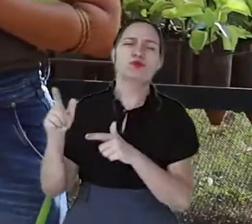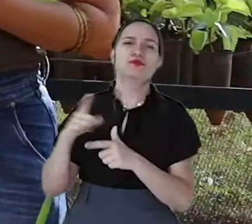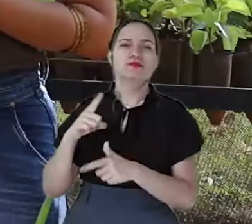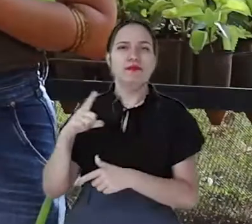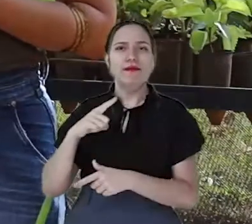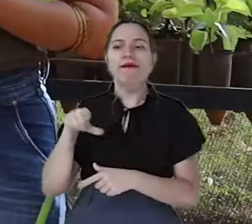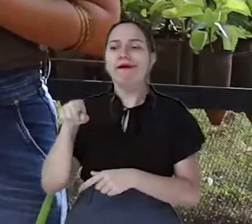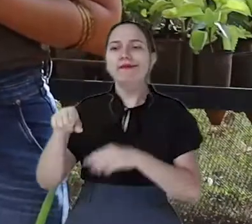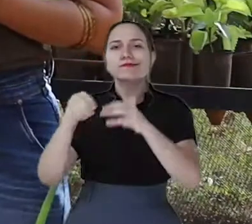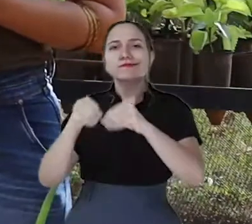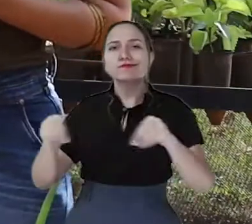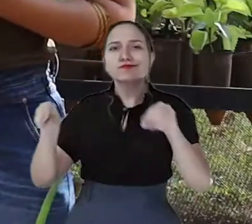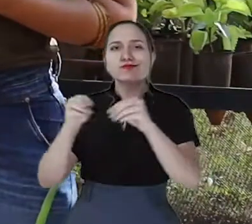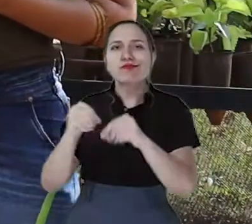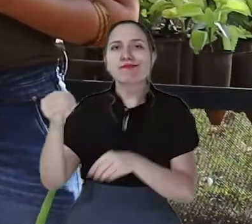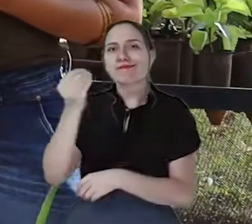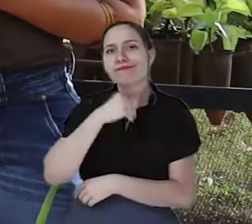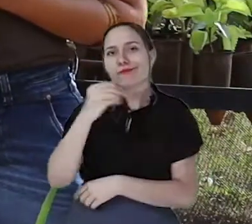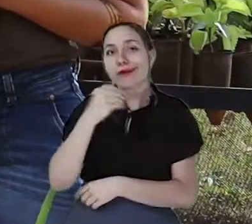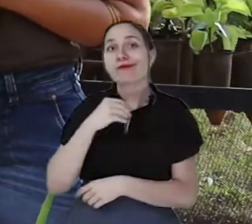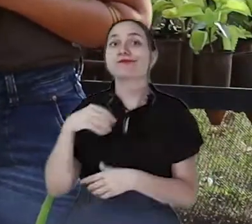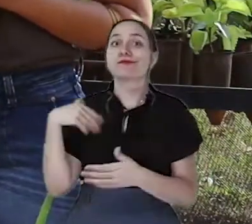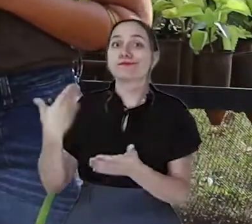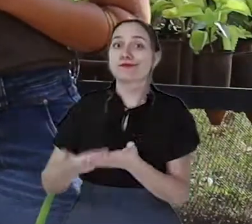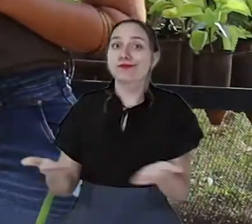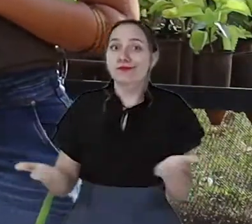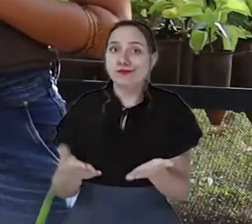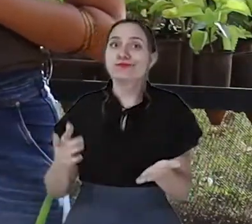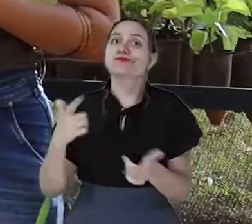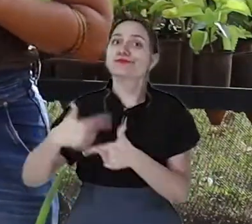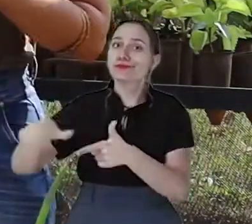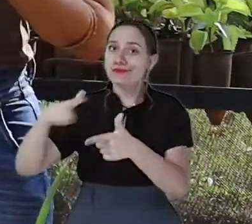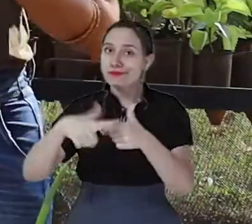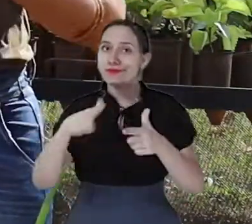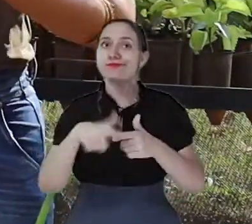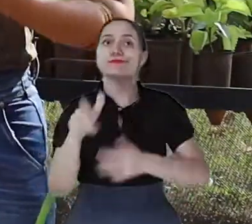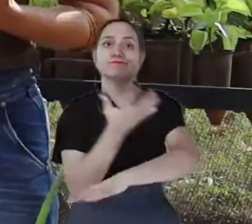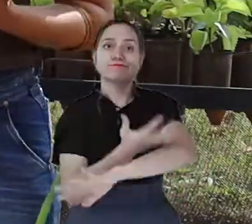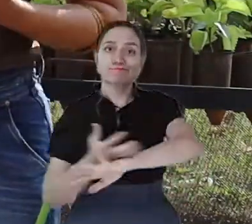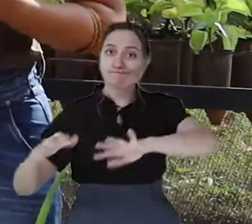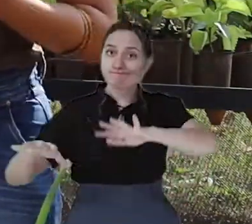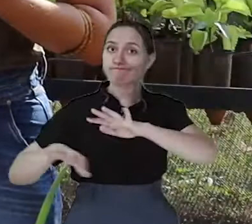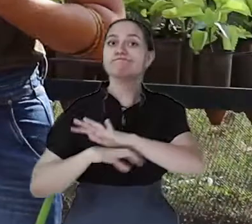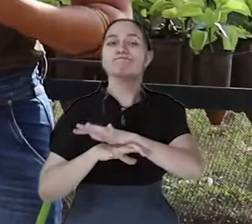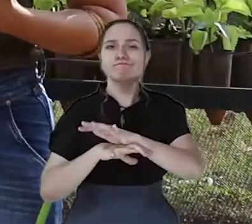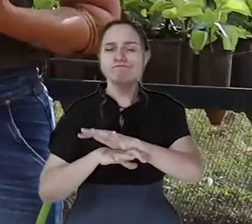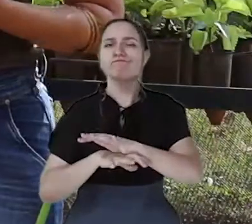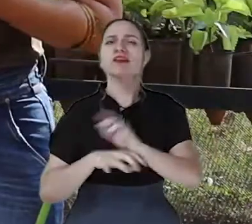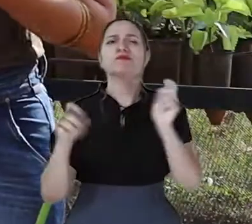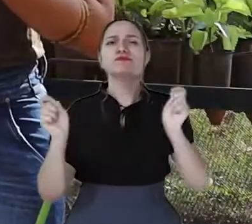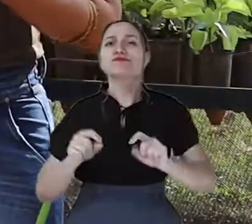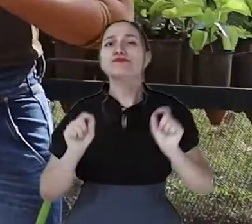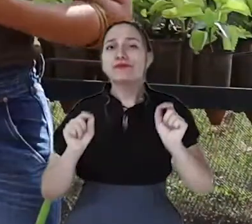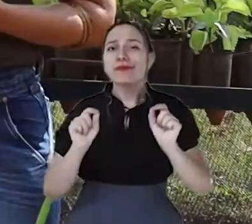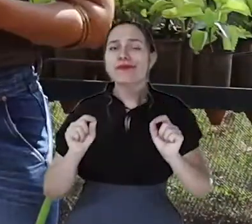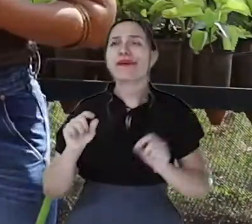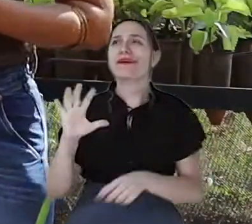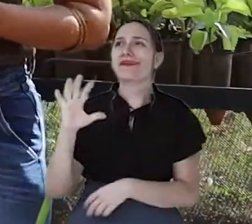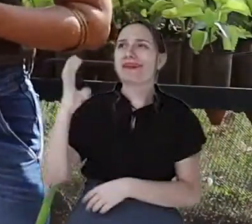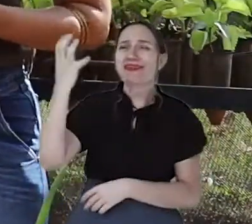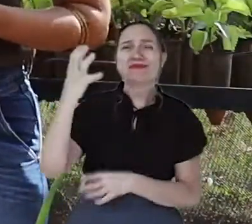problemas ambientais. Gente, os problemas ambientais atingem todos nós. Clima muito seco, queimada,